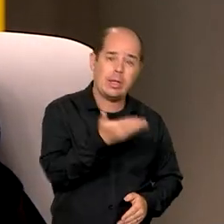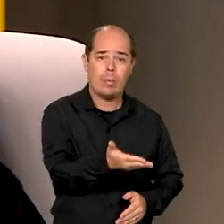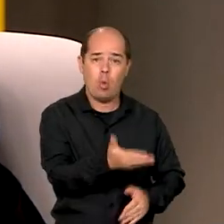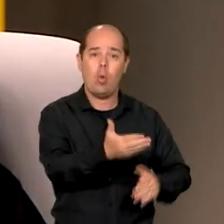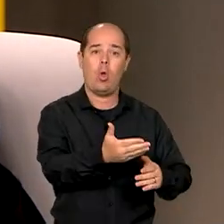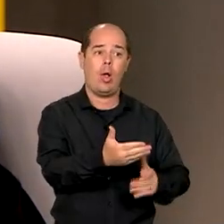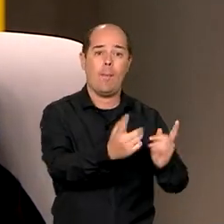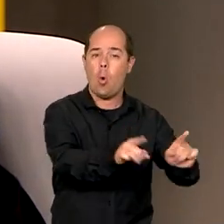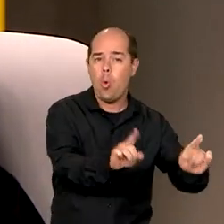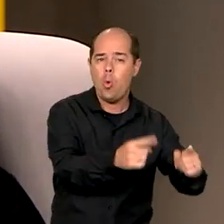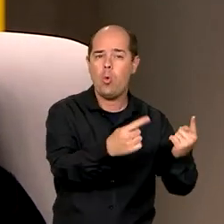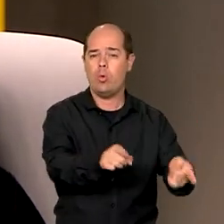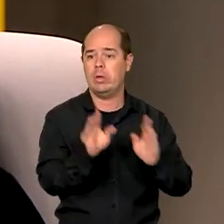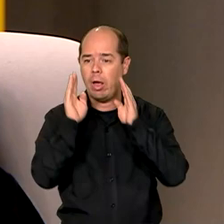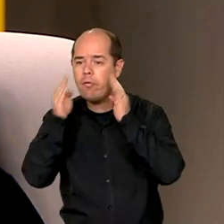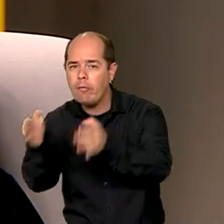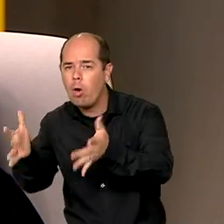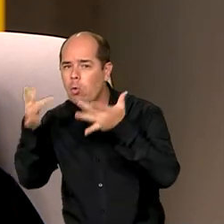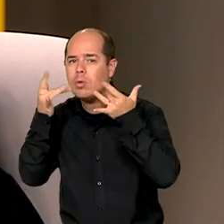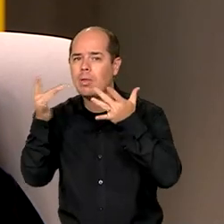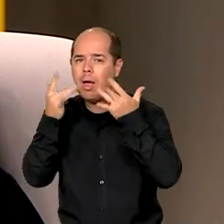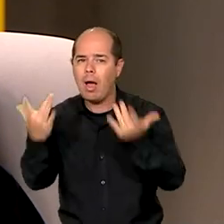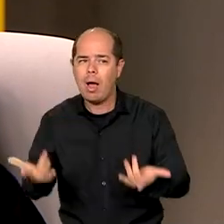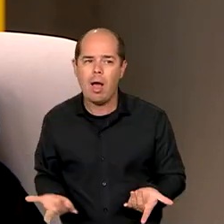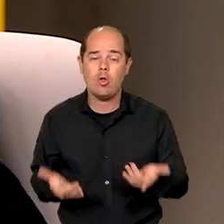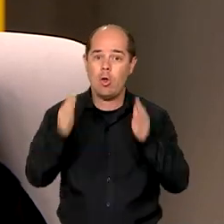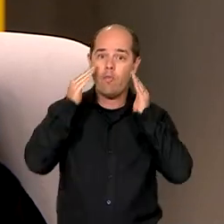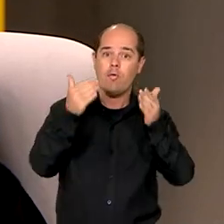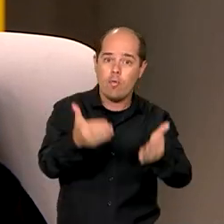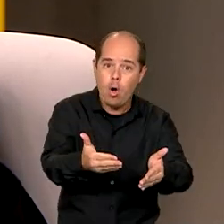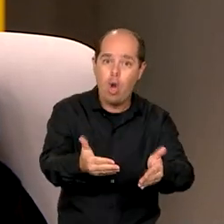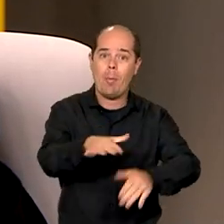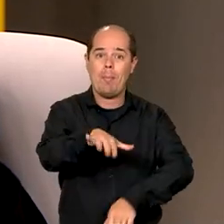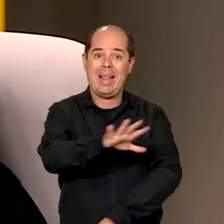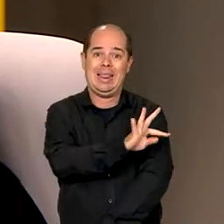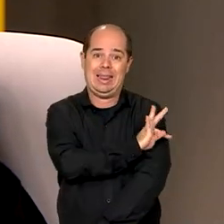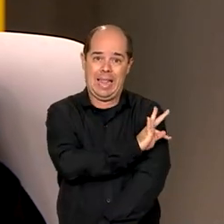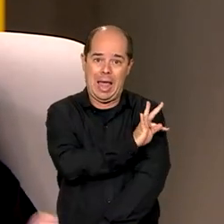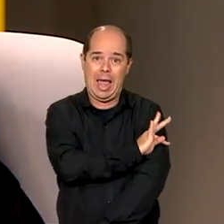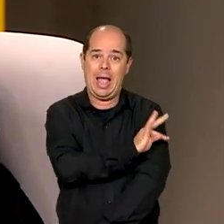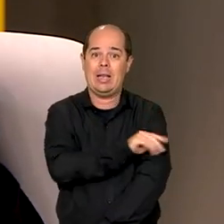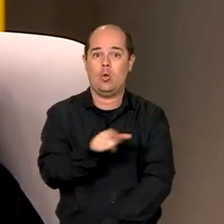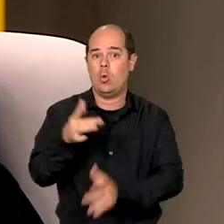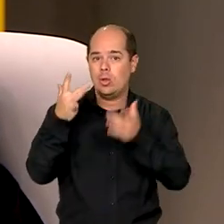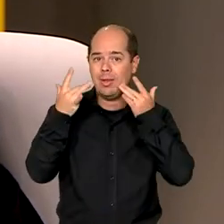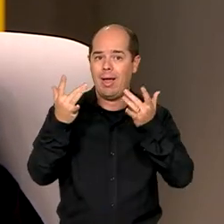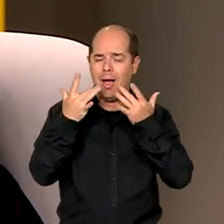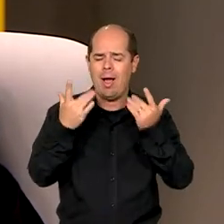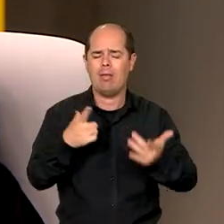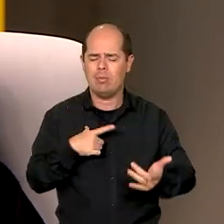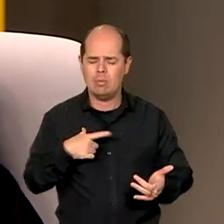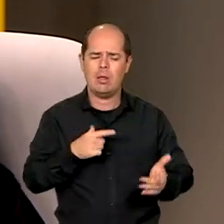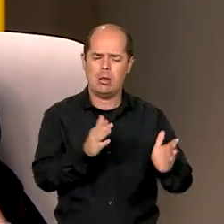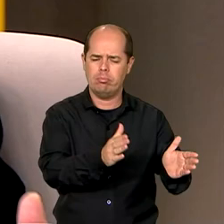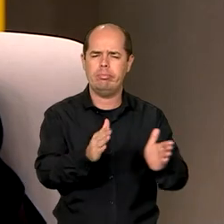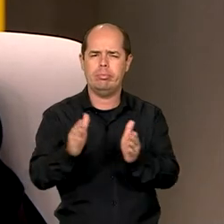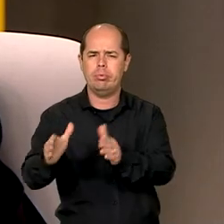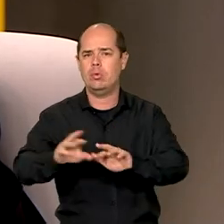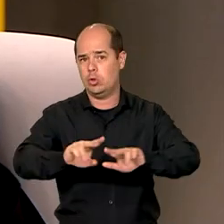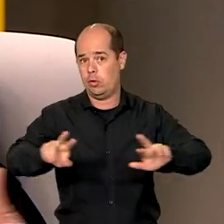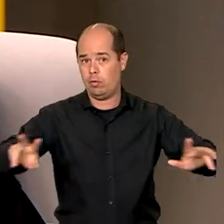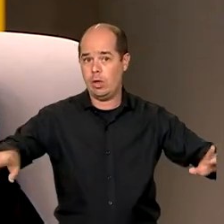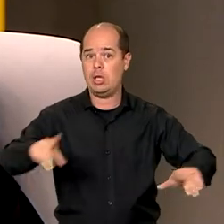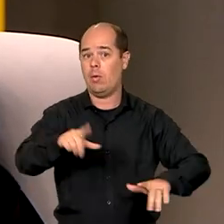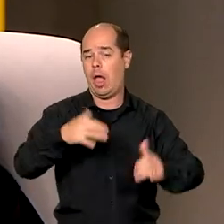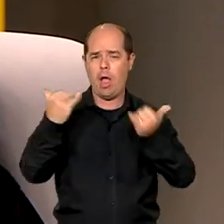problemas específicos da parte técnica dos espetáculos. Então, é uma quantidade muito grande de informação que quem for